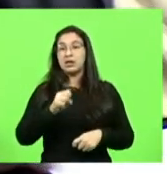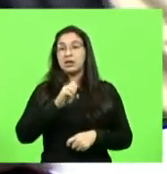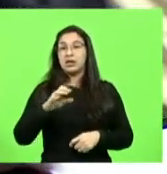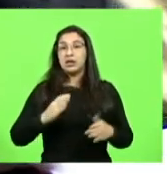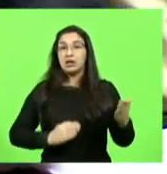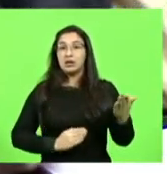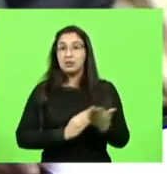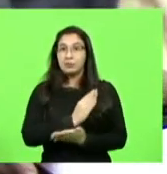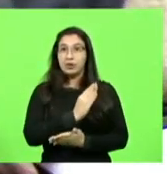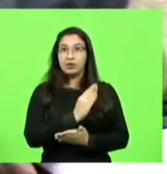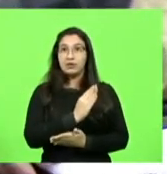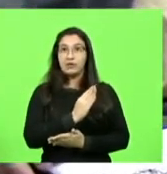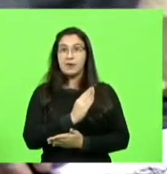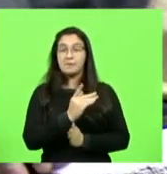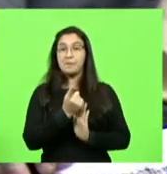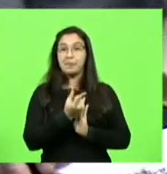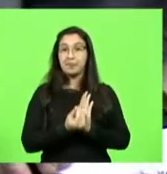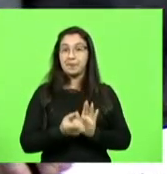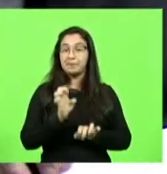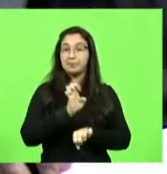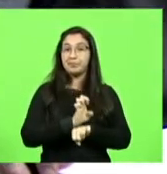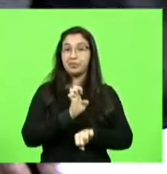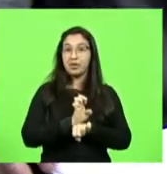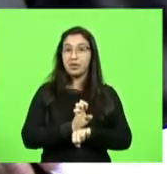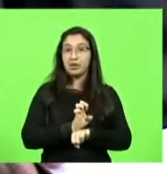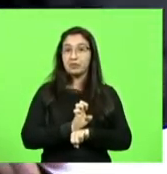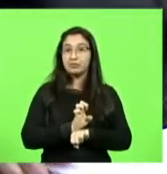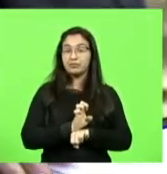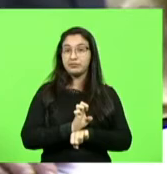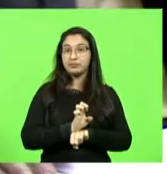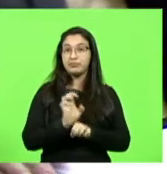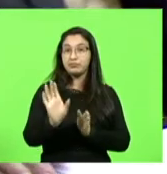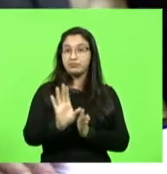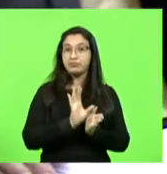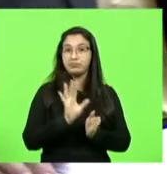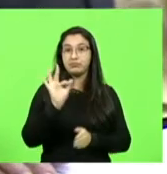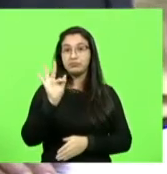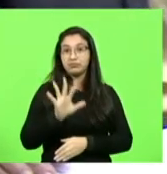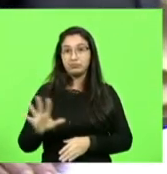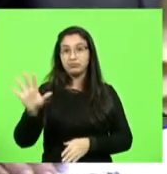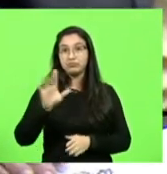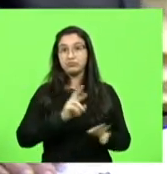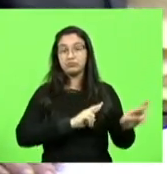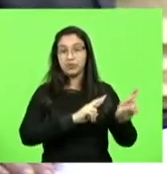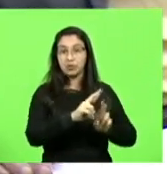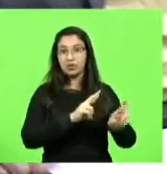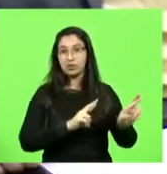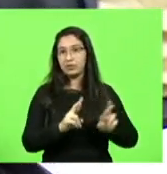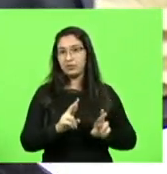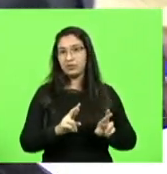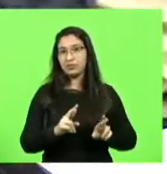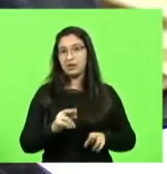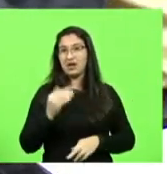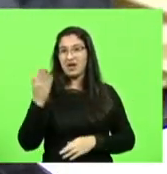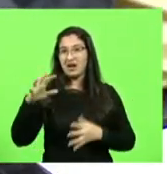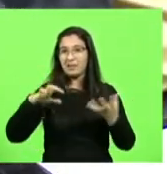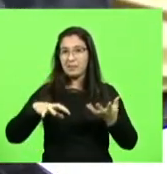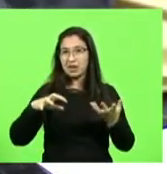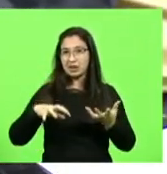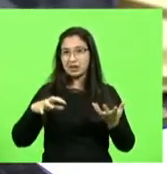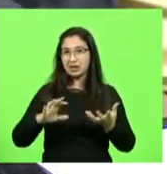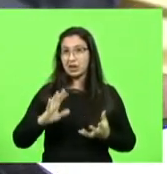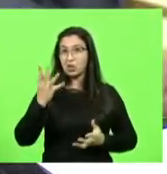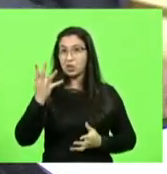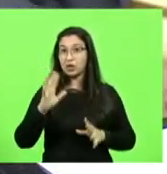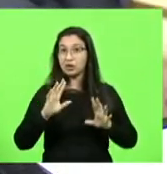aqui no orçamento estadual um recurso para as rodovias federais. Nada acontece em Brasília, tudo acontece nos